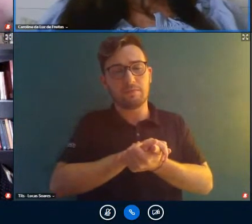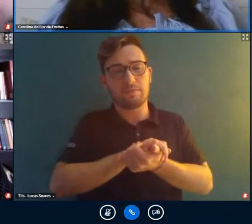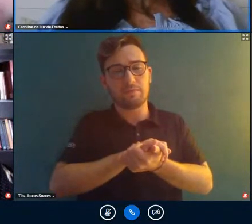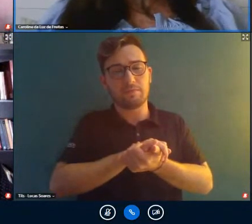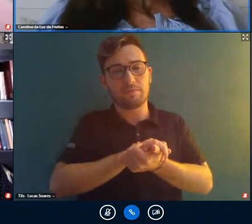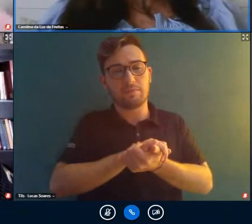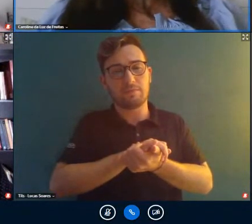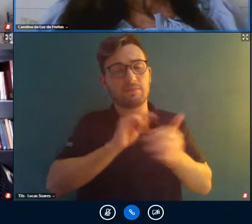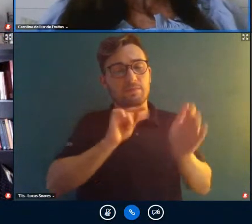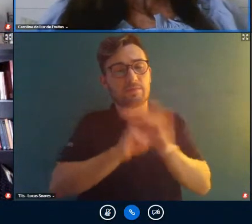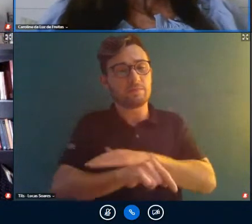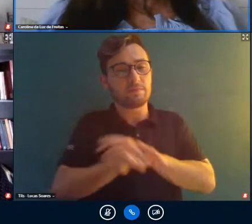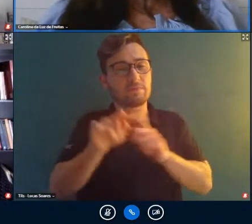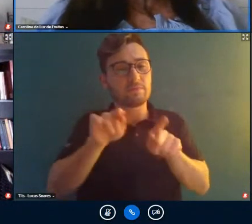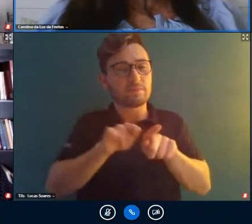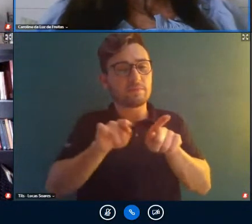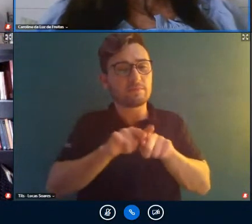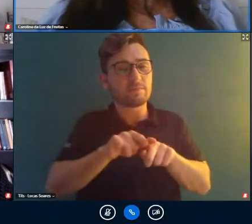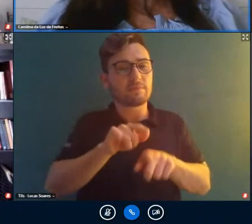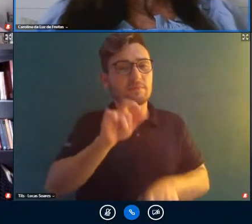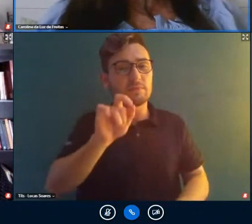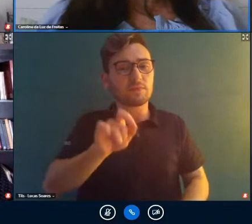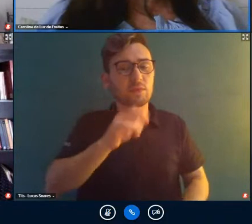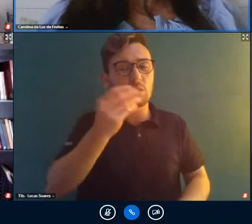E a outra pergunta da Francisca é